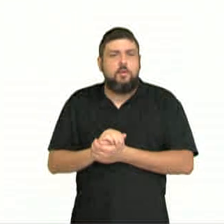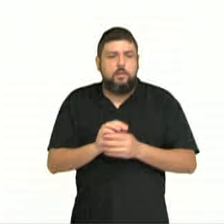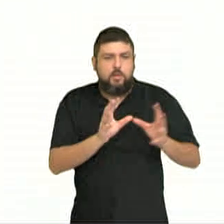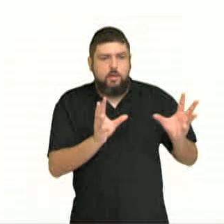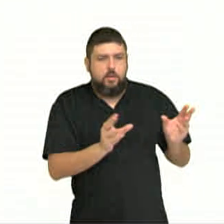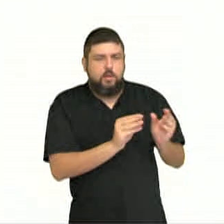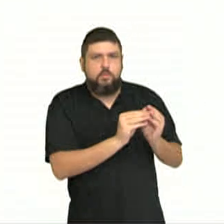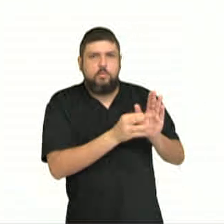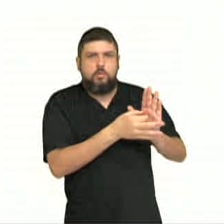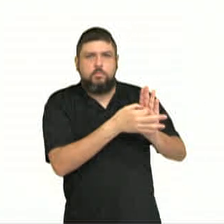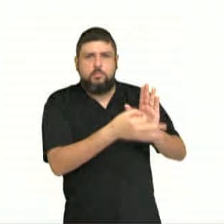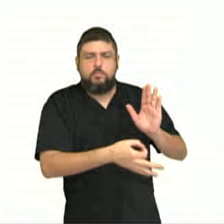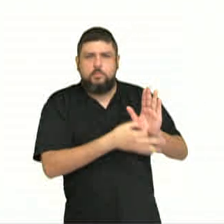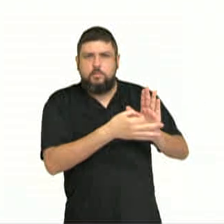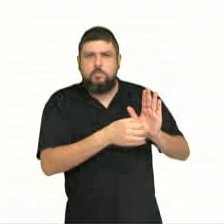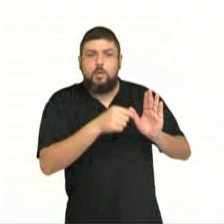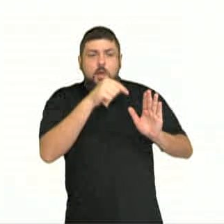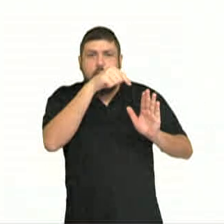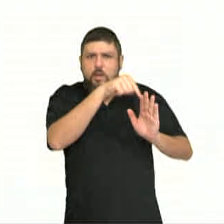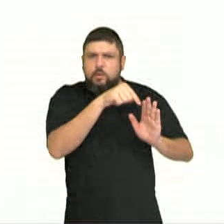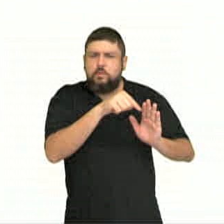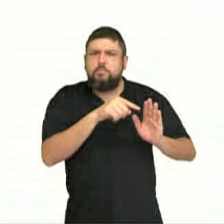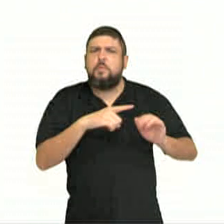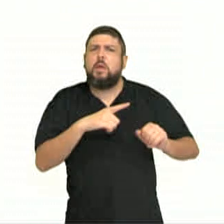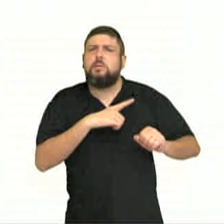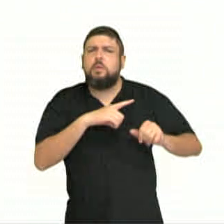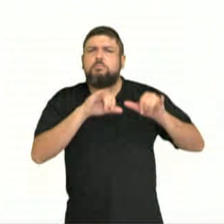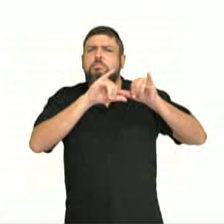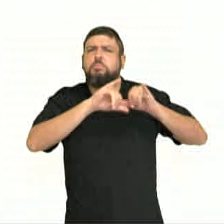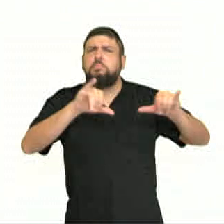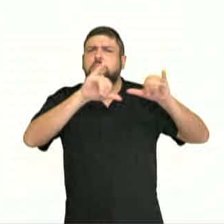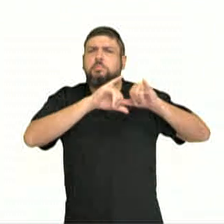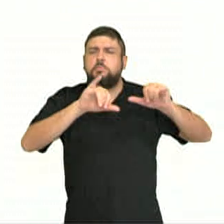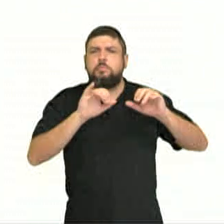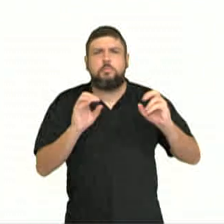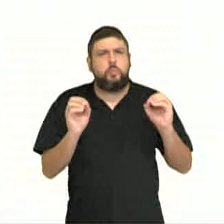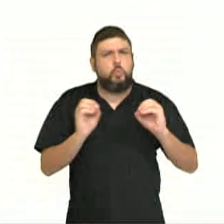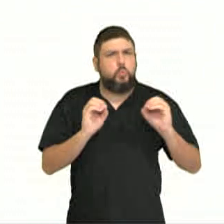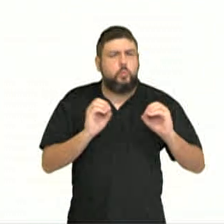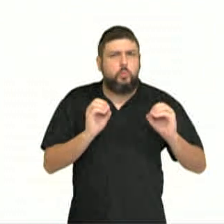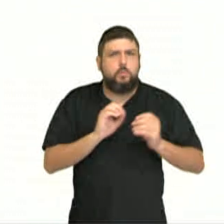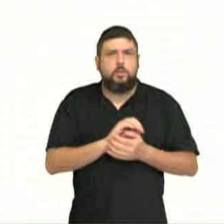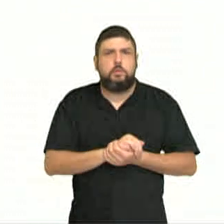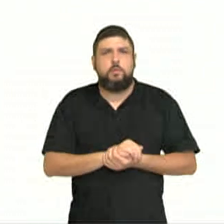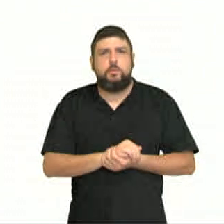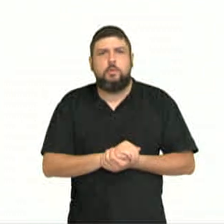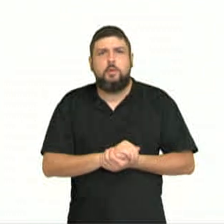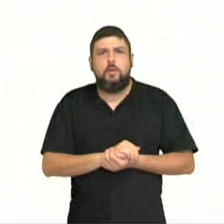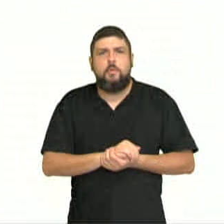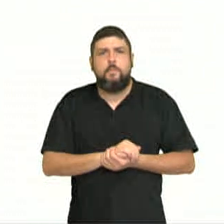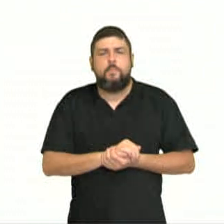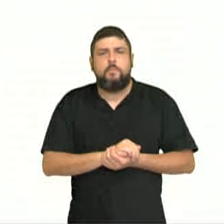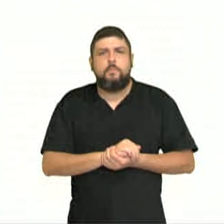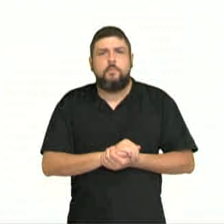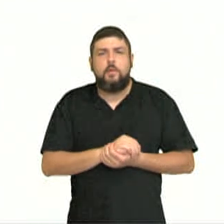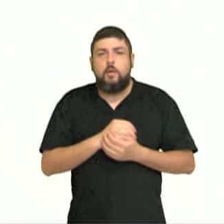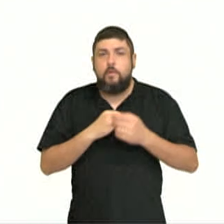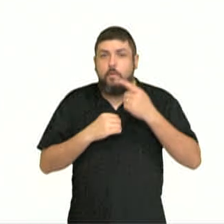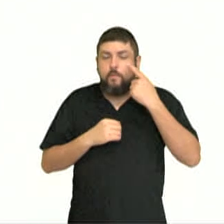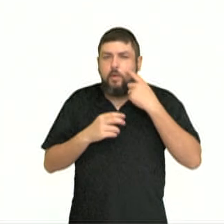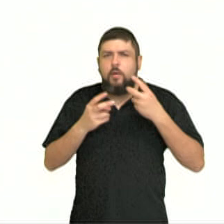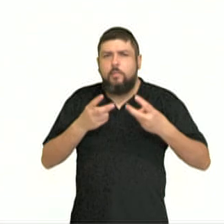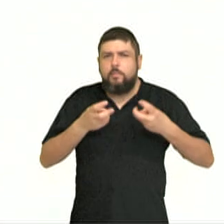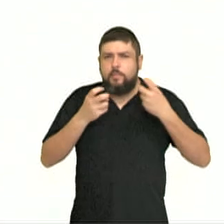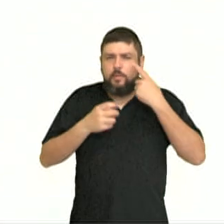Sem muita divulgação, né? Sem rostos conhecidos. Se tornou melhores.